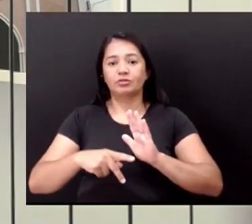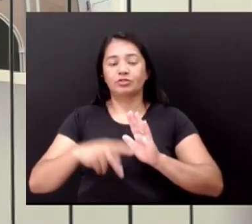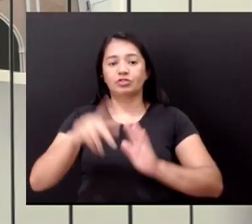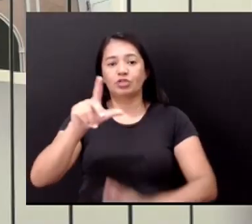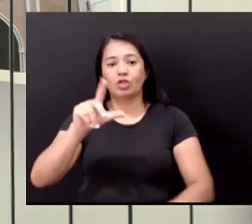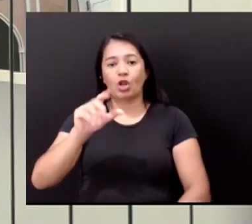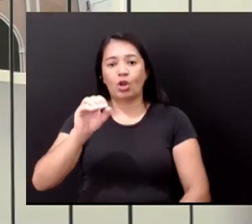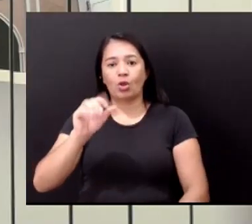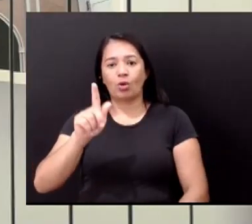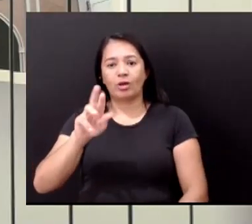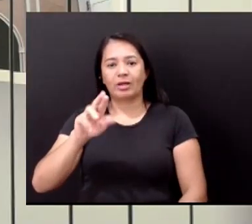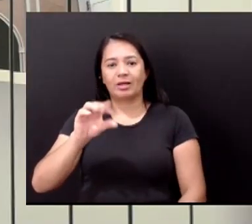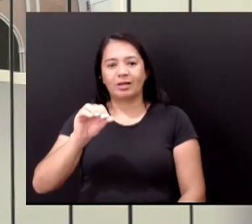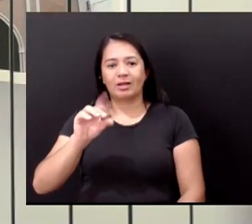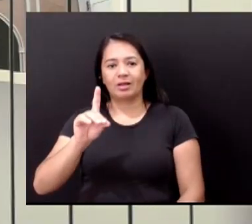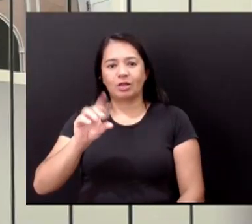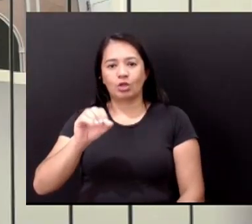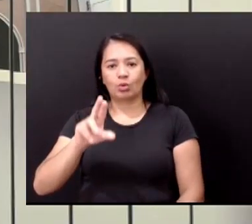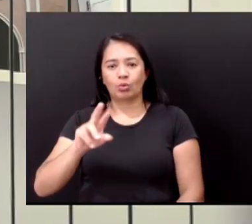Confira como foi a reunião.